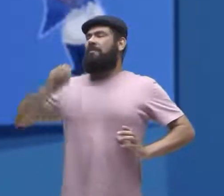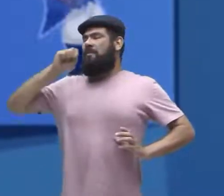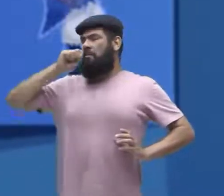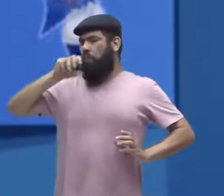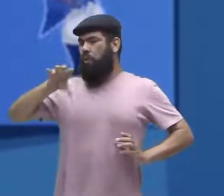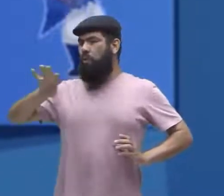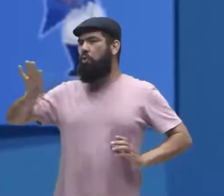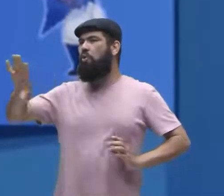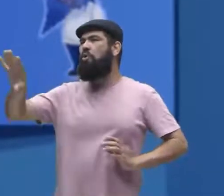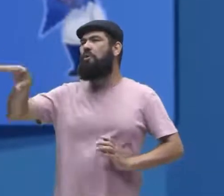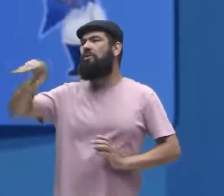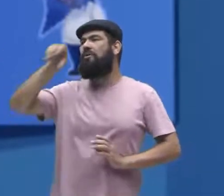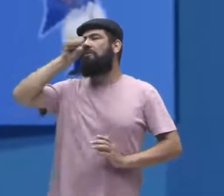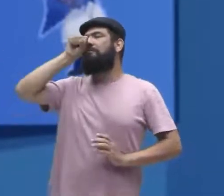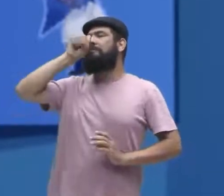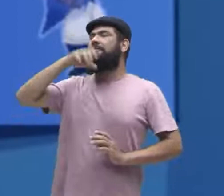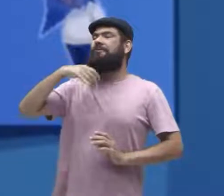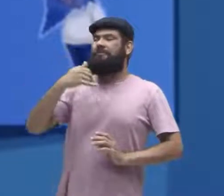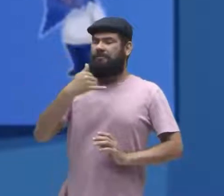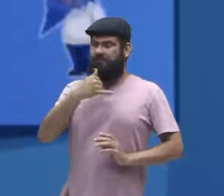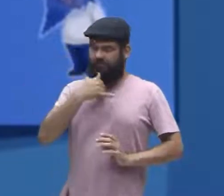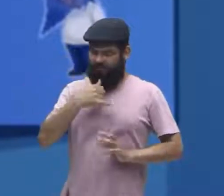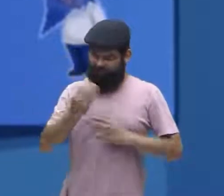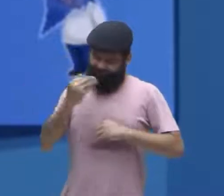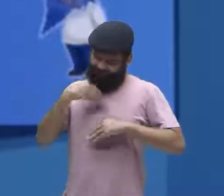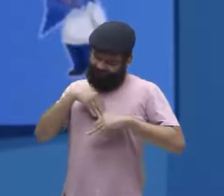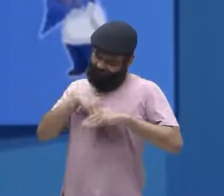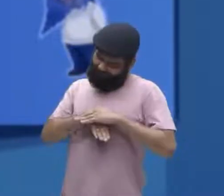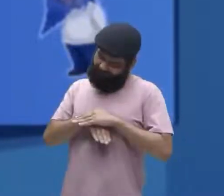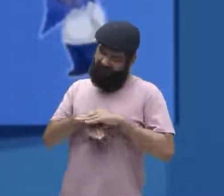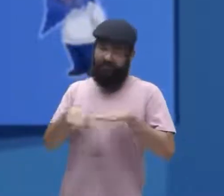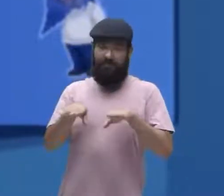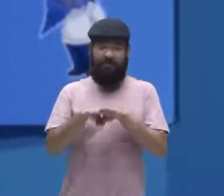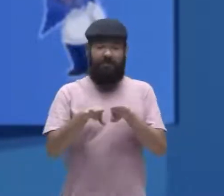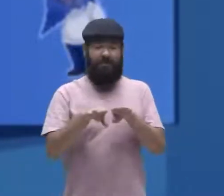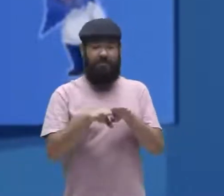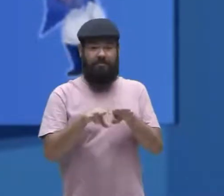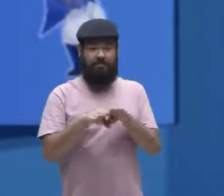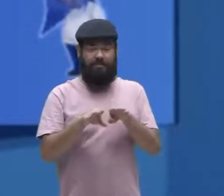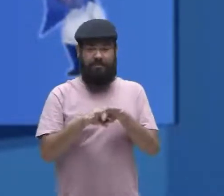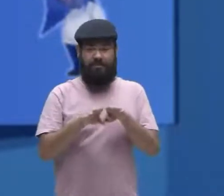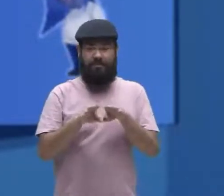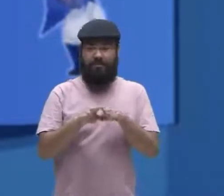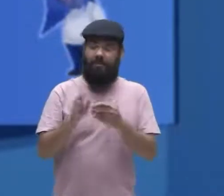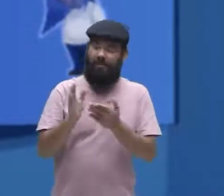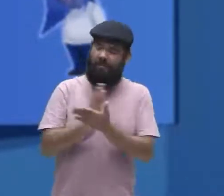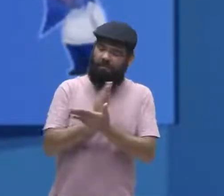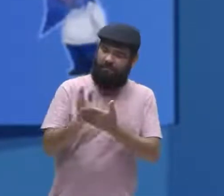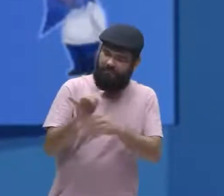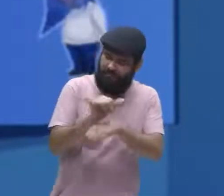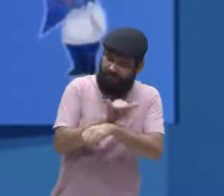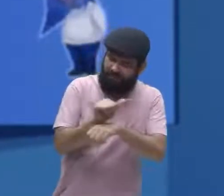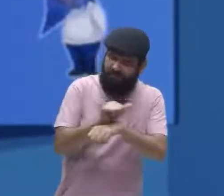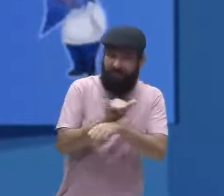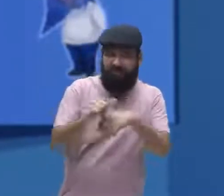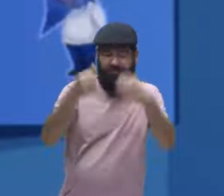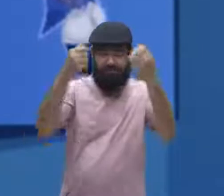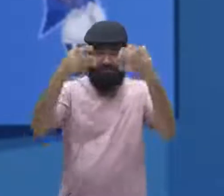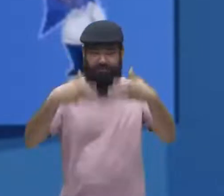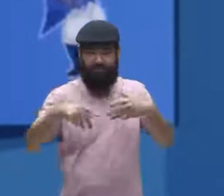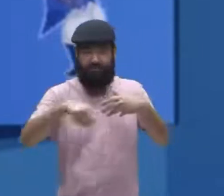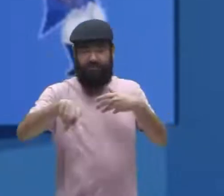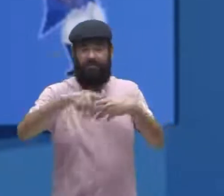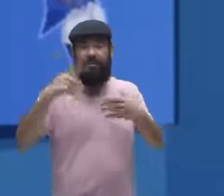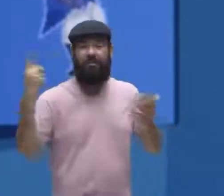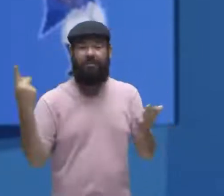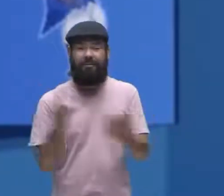né? Nesse momento, você vai usar também algumas estratégias que a gente vai dizer aqui, mas o que